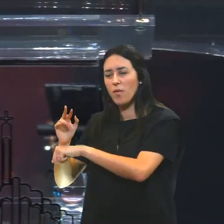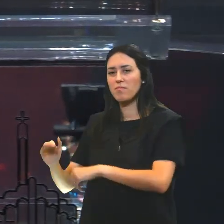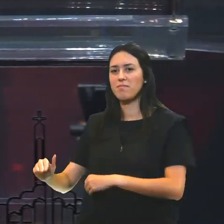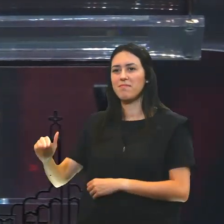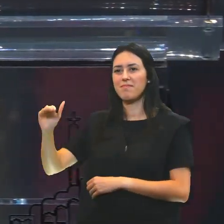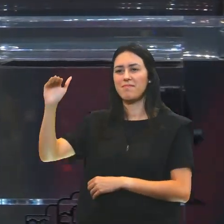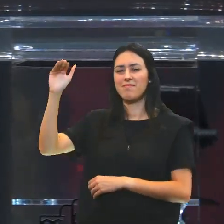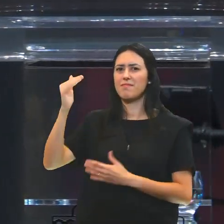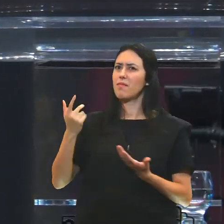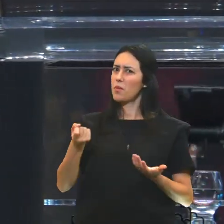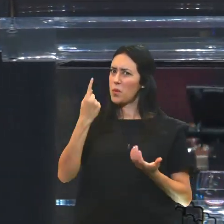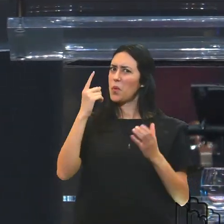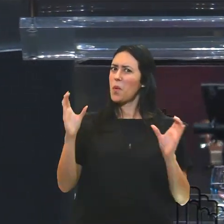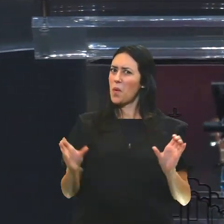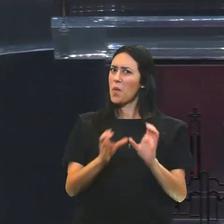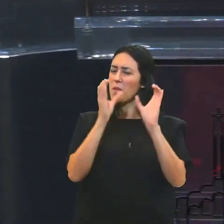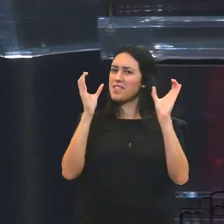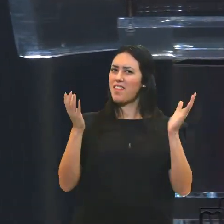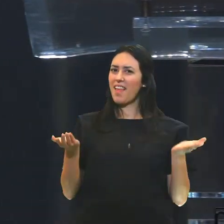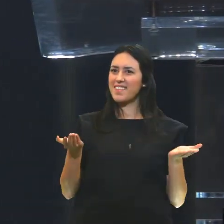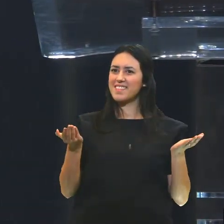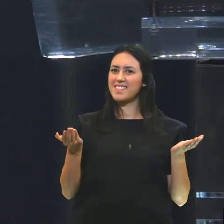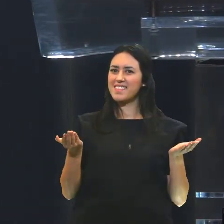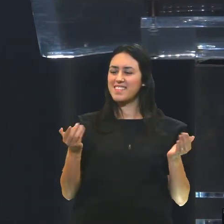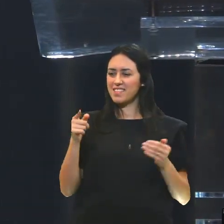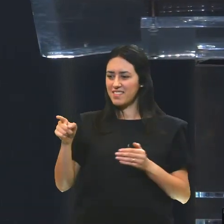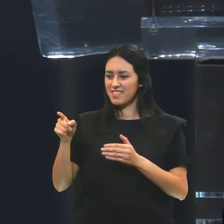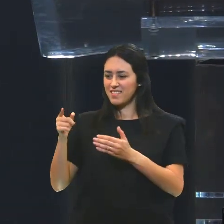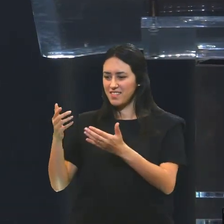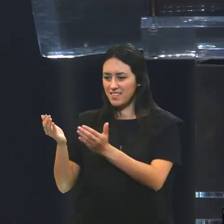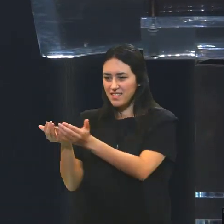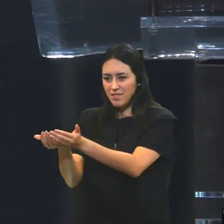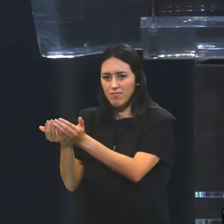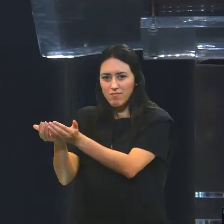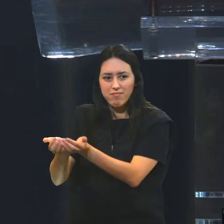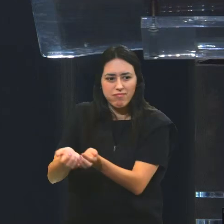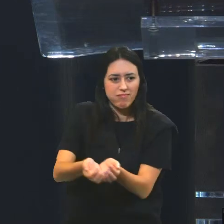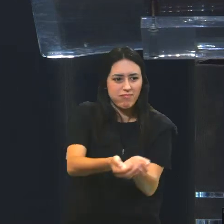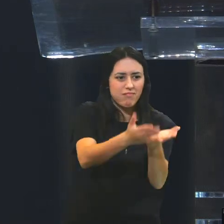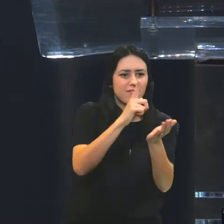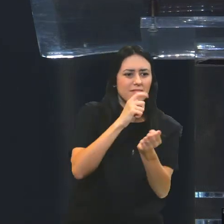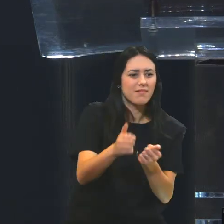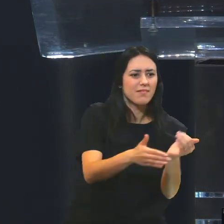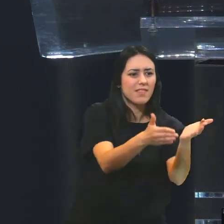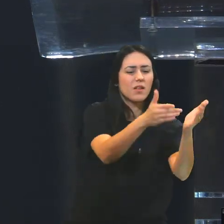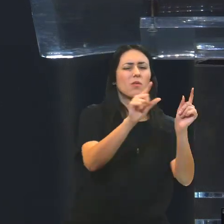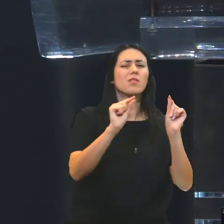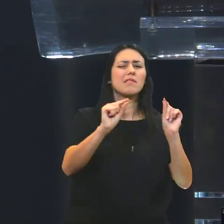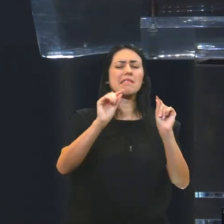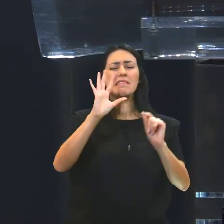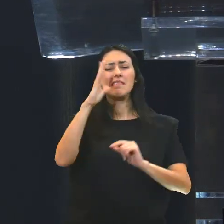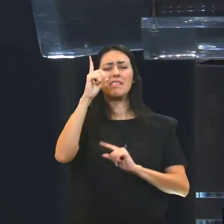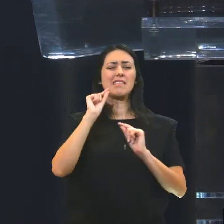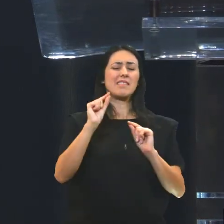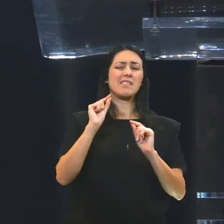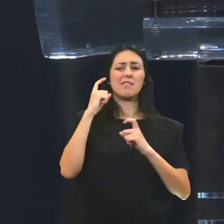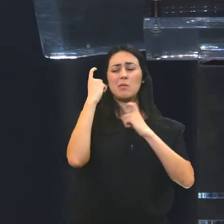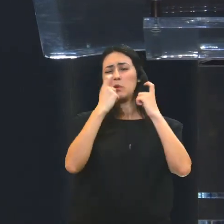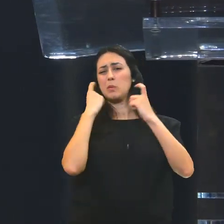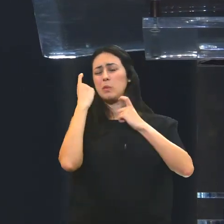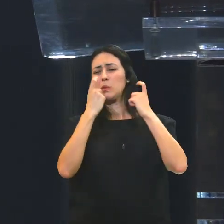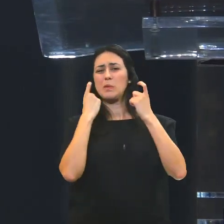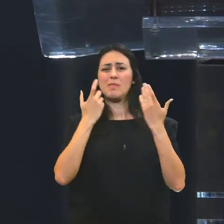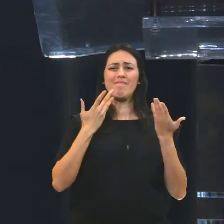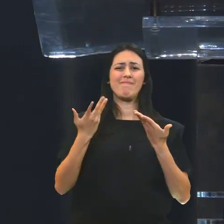Coincidências? Vocês tinham colocado no rio, coração apertado, e agora o que vai acontecer? E aquela